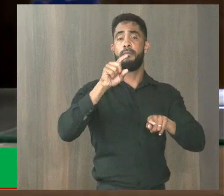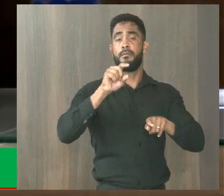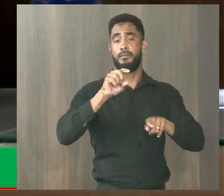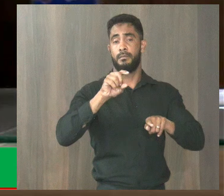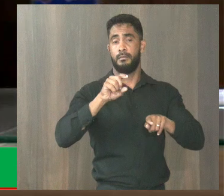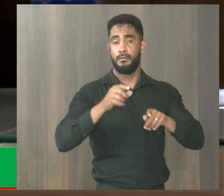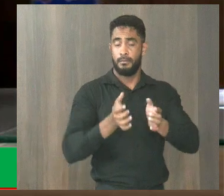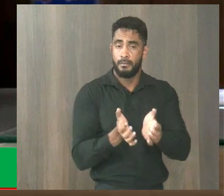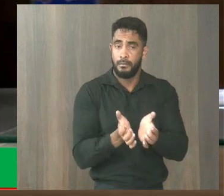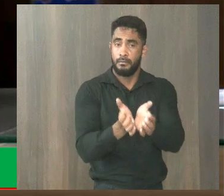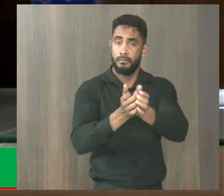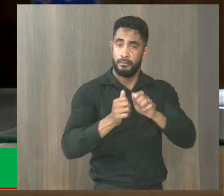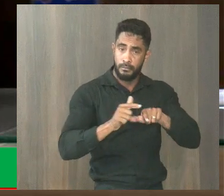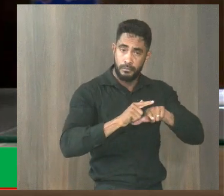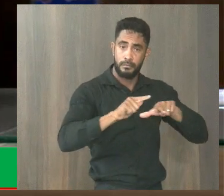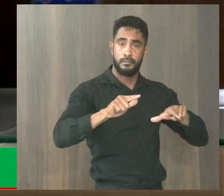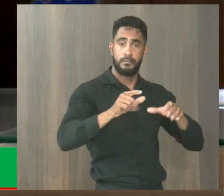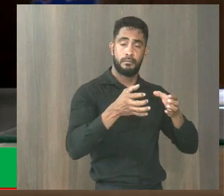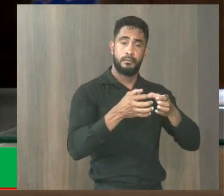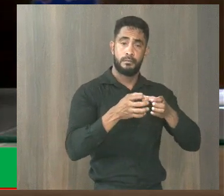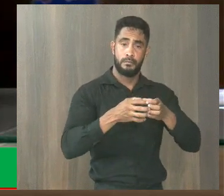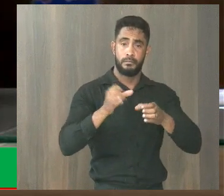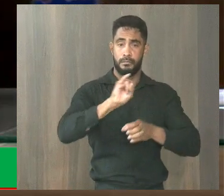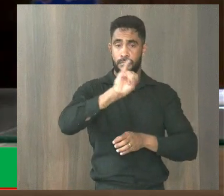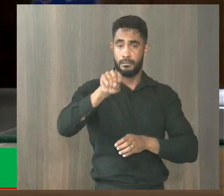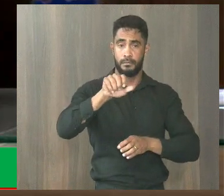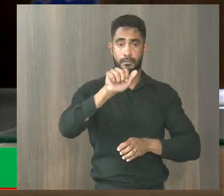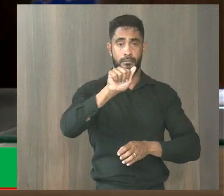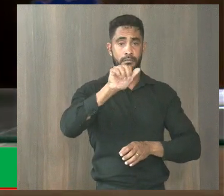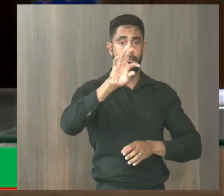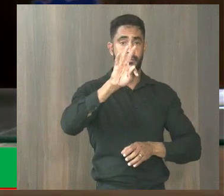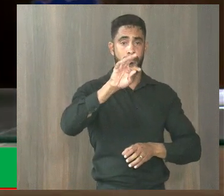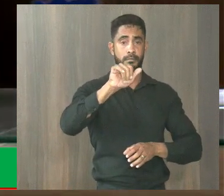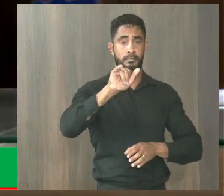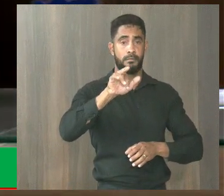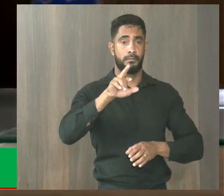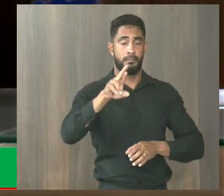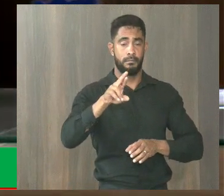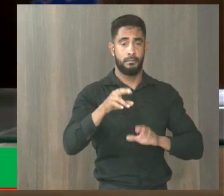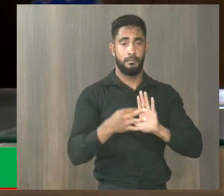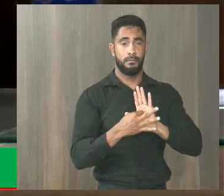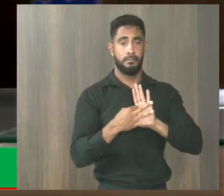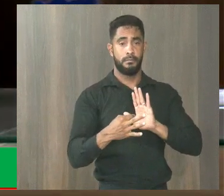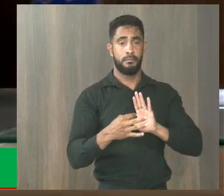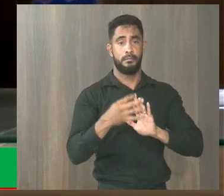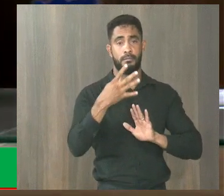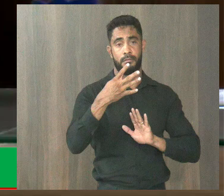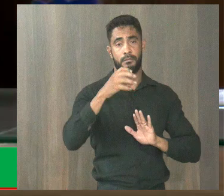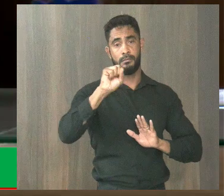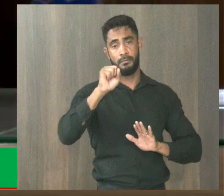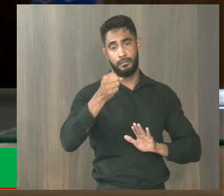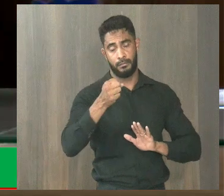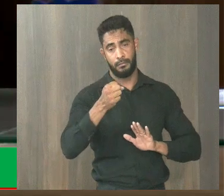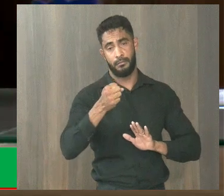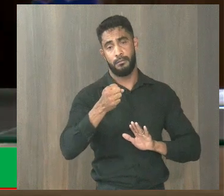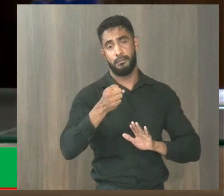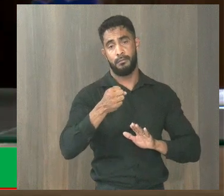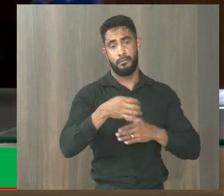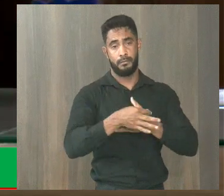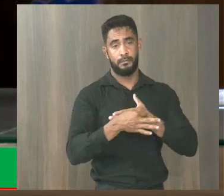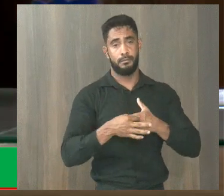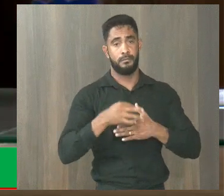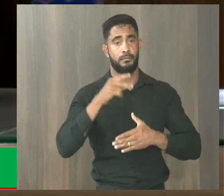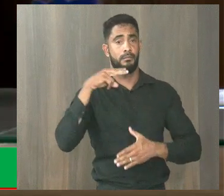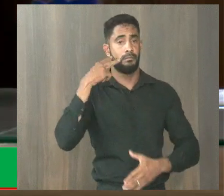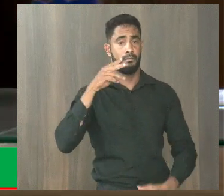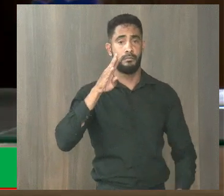E patrulhamento e cascalhamento da comunidade Jataí. Indicação de necessidade 048-2024, de autoria do vereador